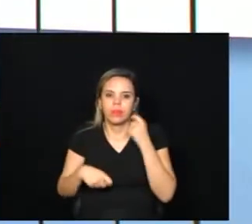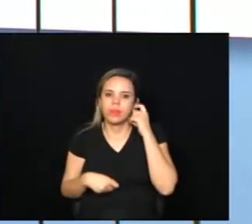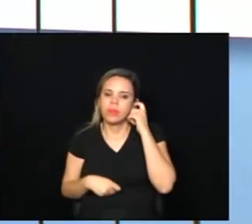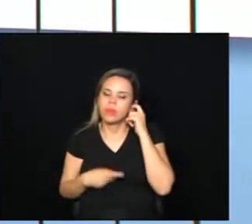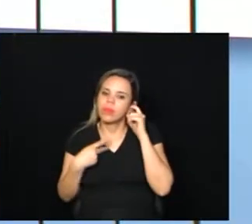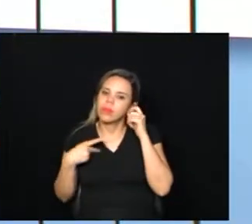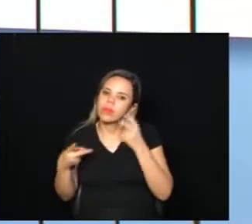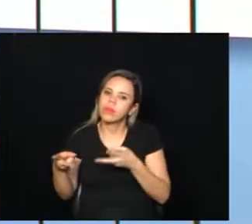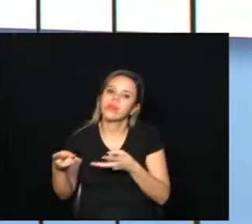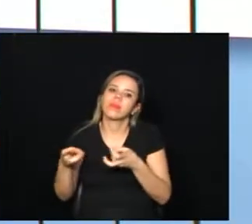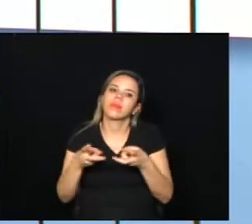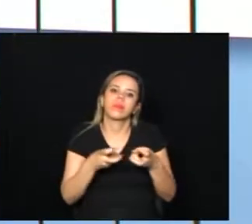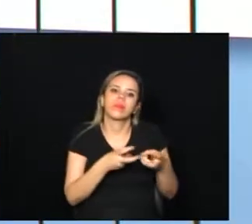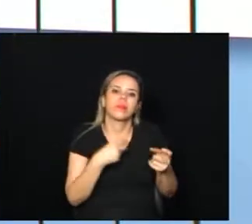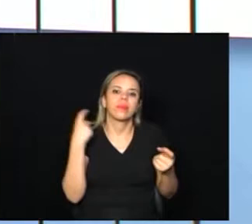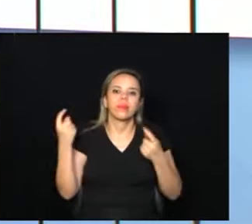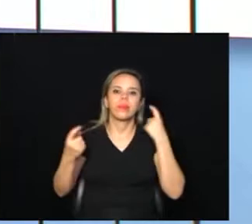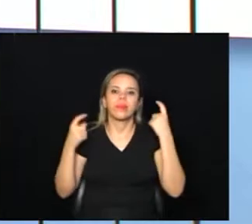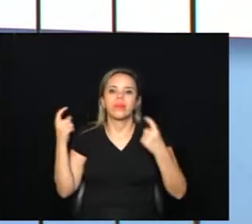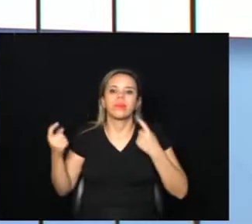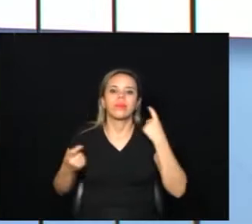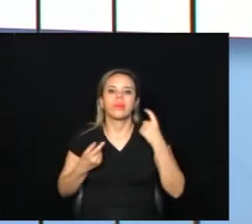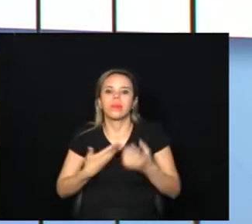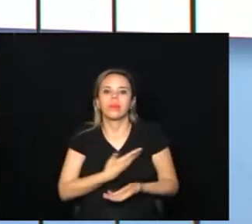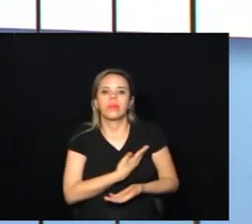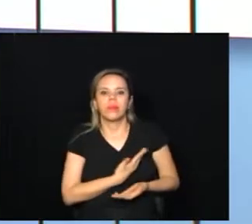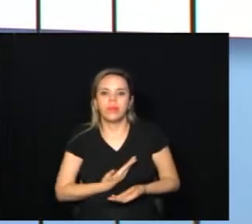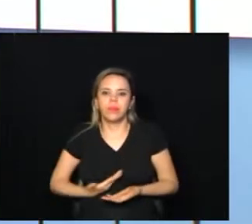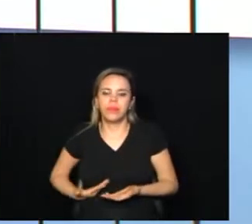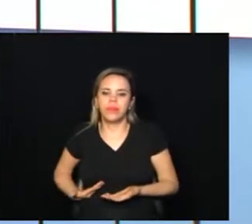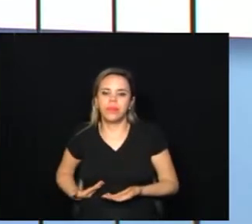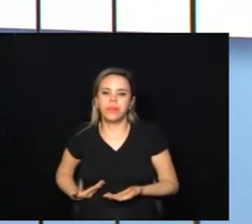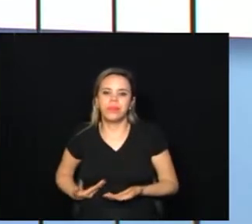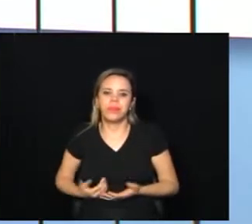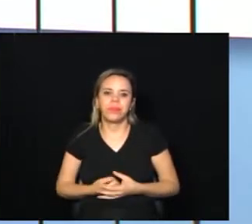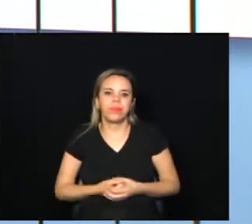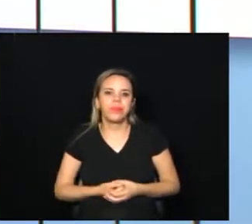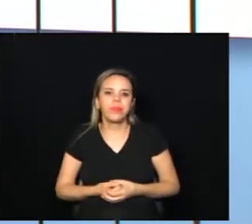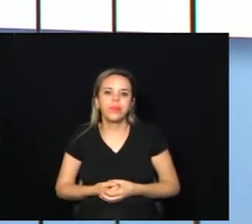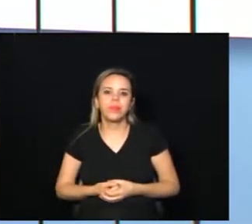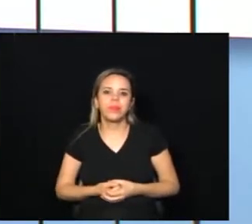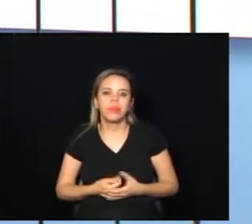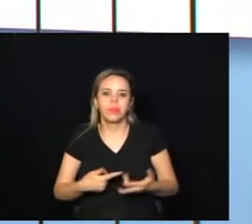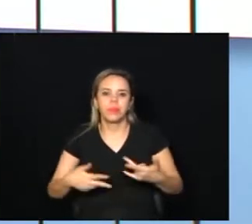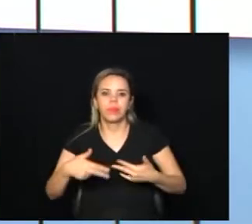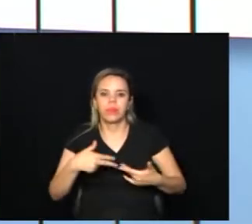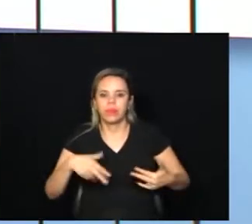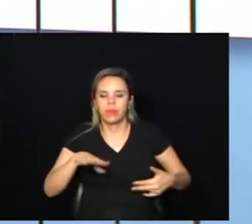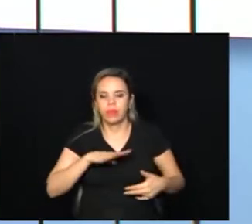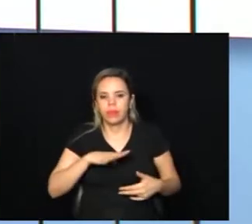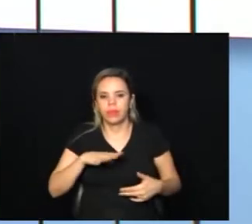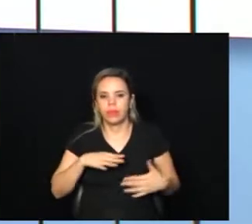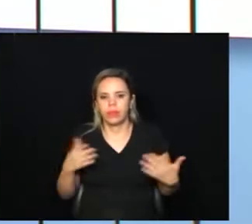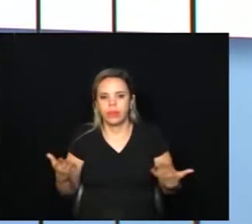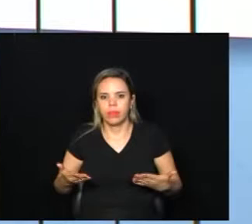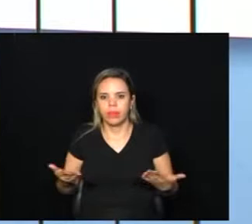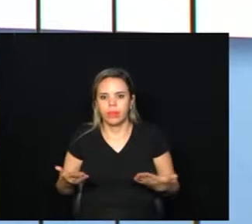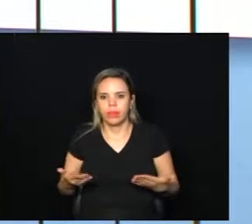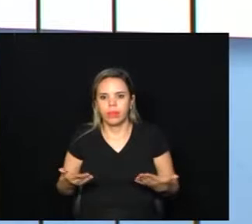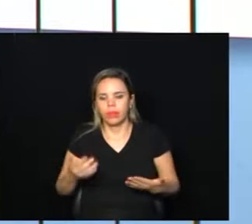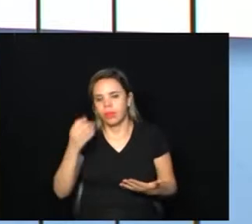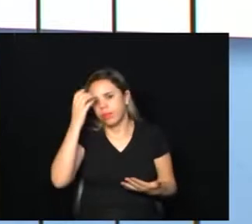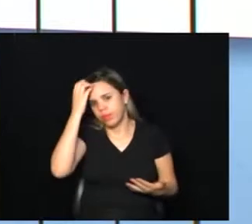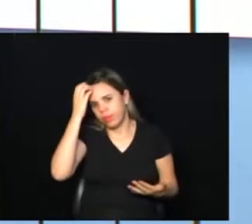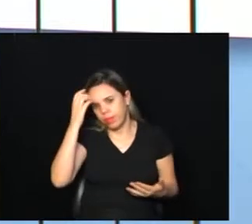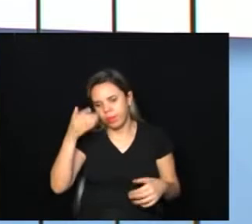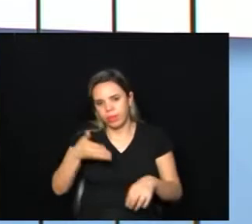gente tem percebido essa preocupação dos governos das diversas cidades e hoje, inclusive,